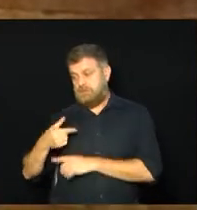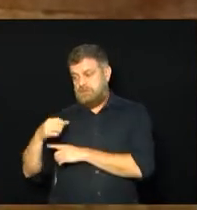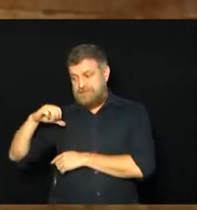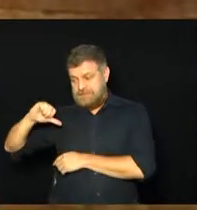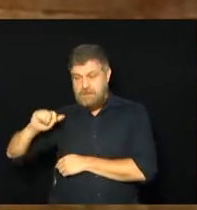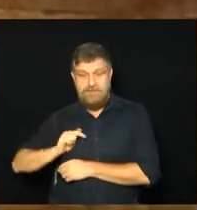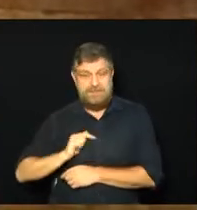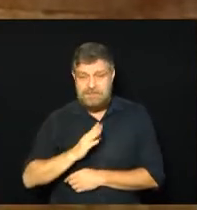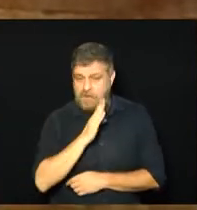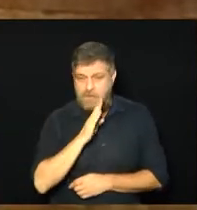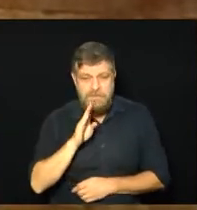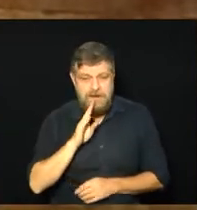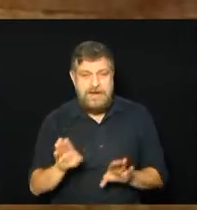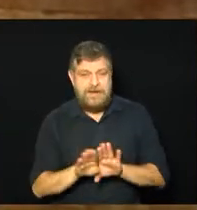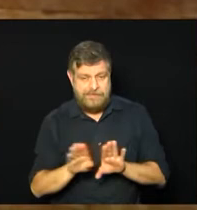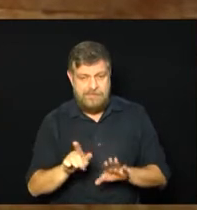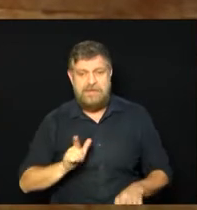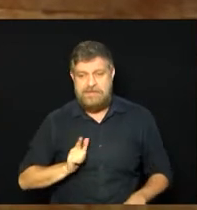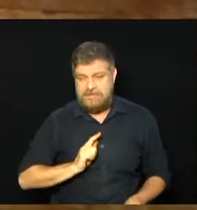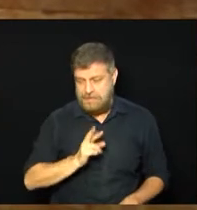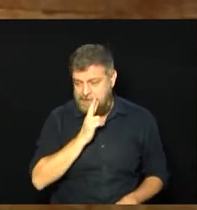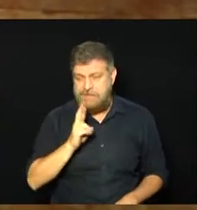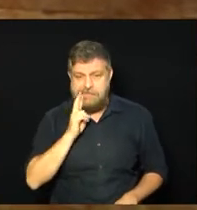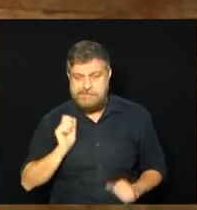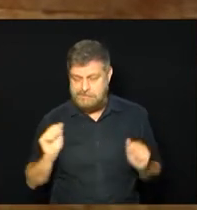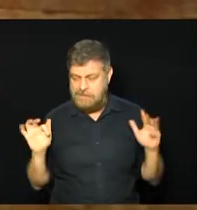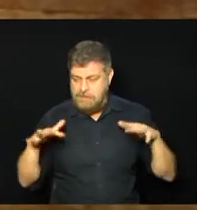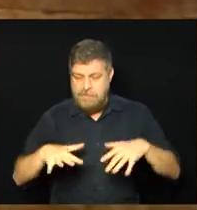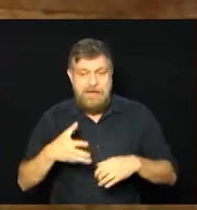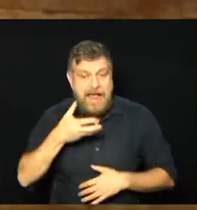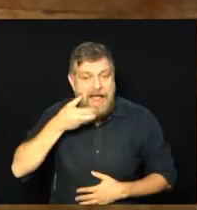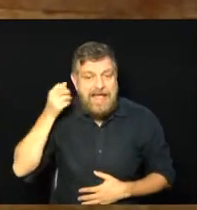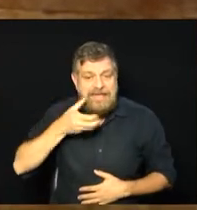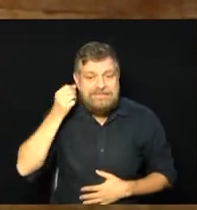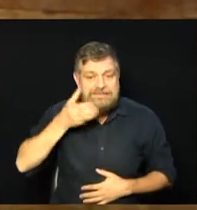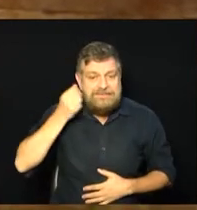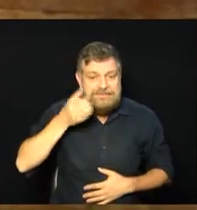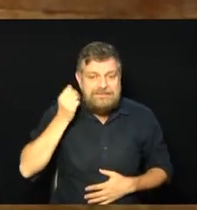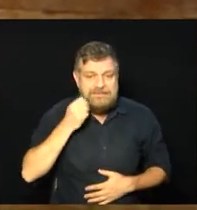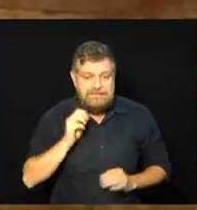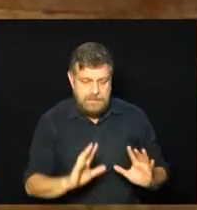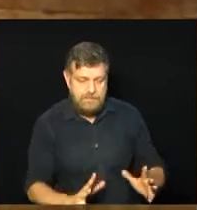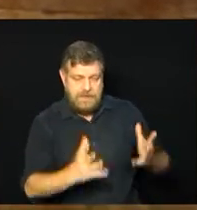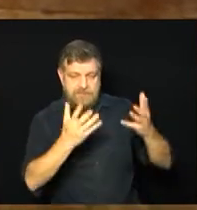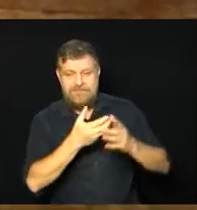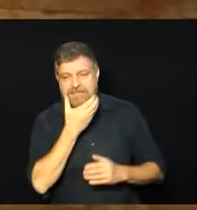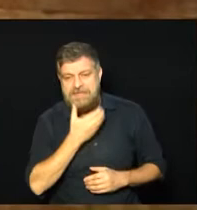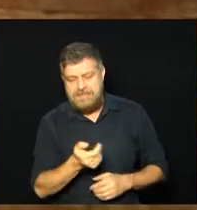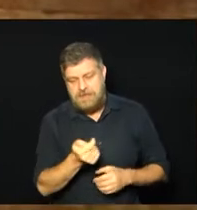os bares, restaurantes, você já começa a ver um movimento, uma demanda por reservas de final de ano, confraternizações de